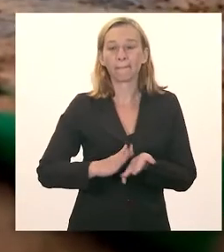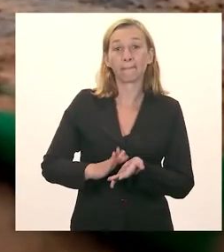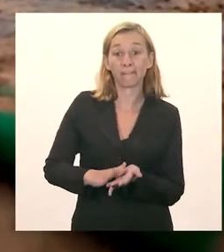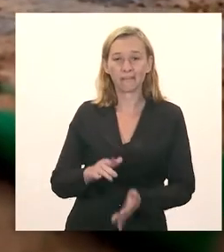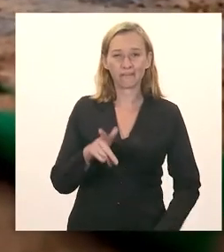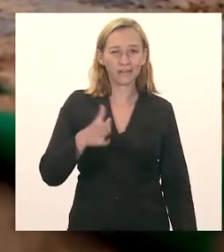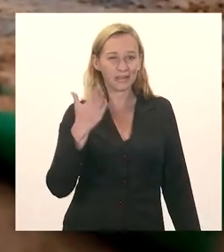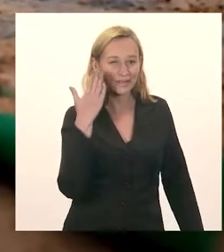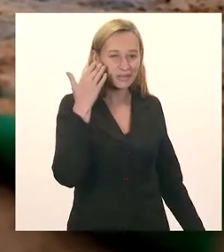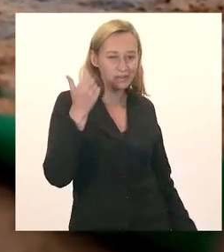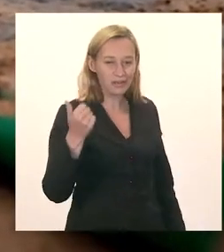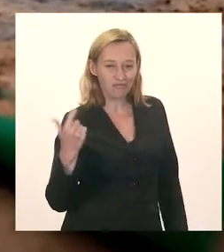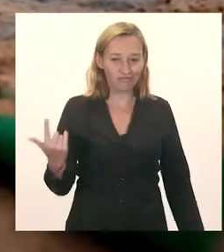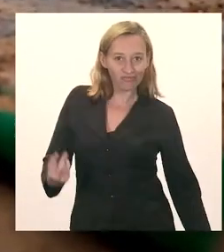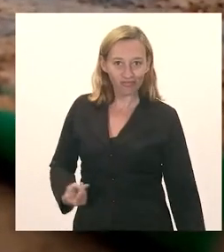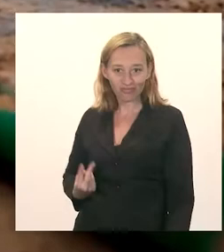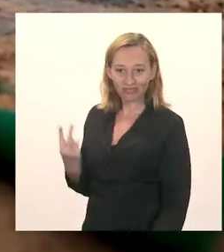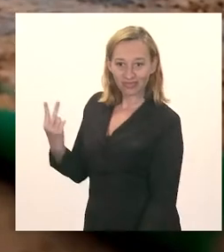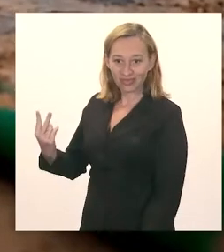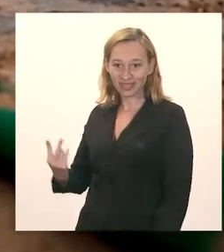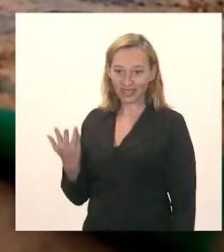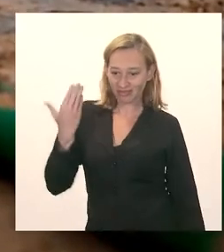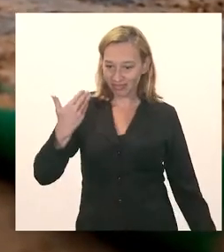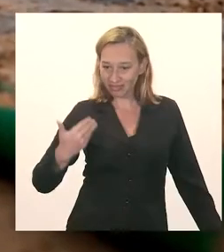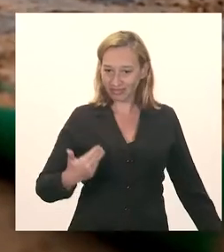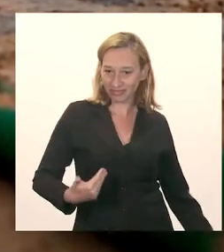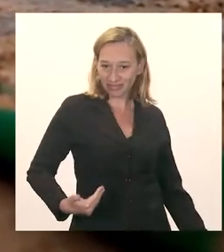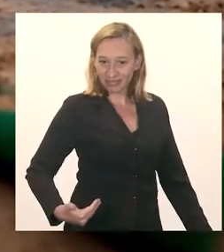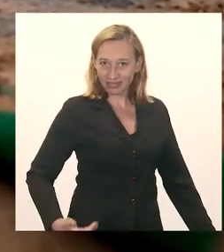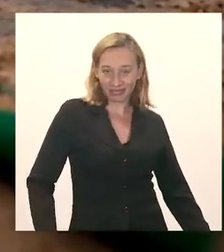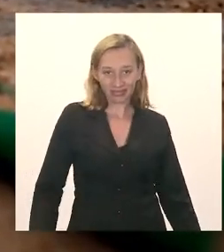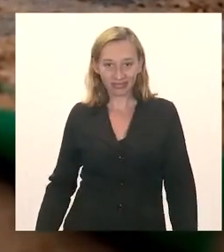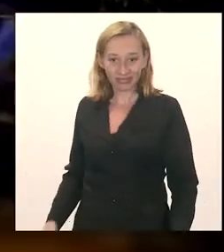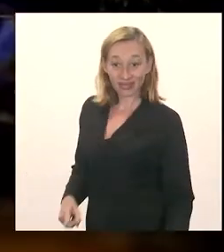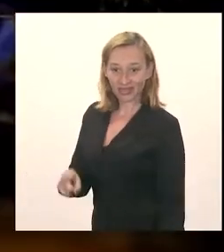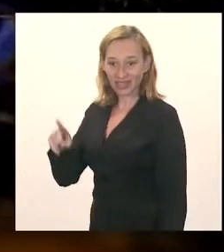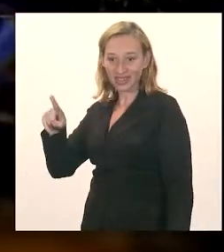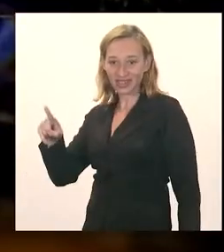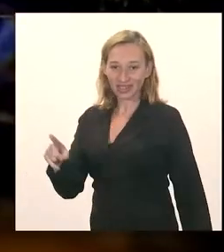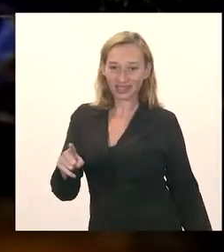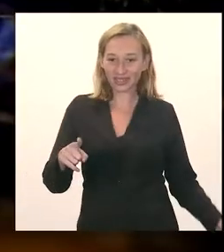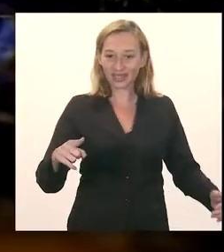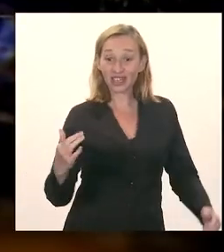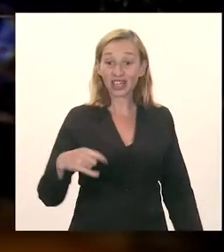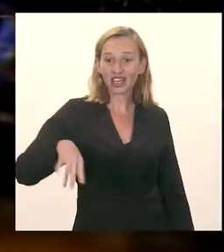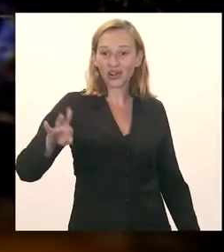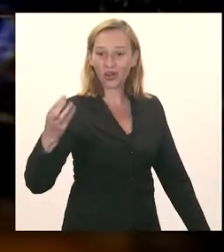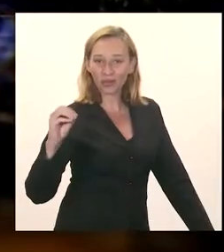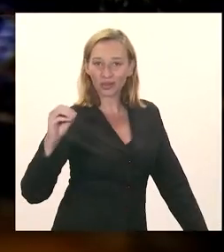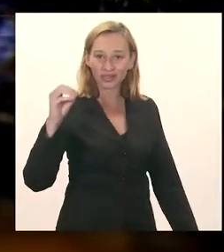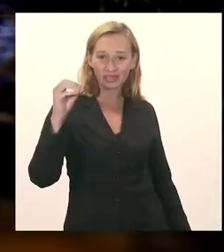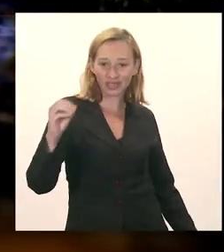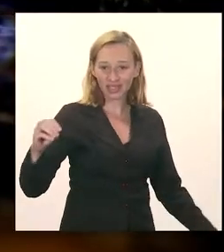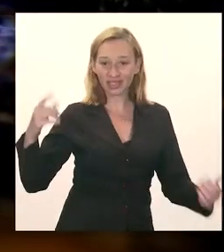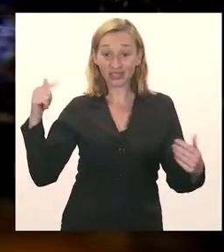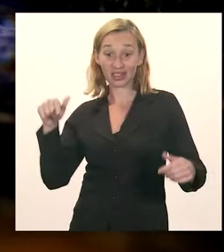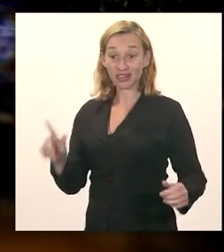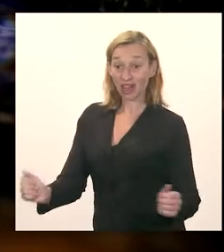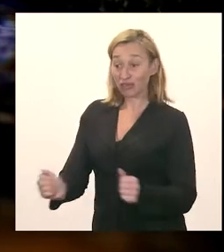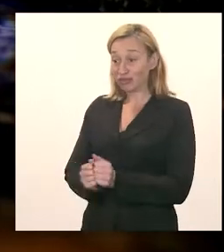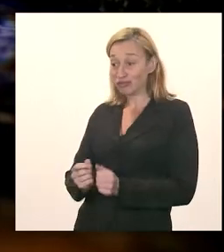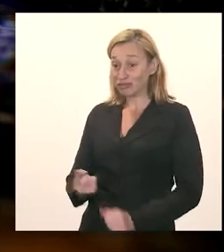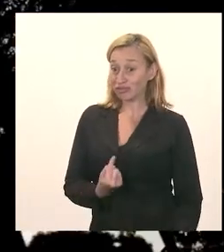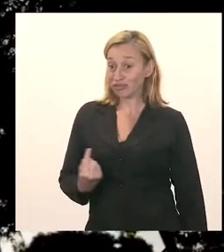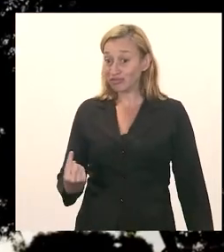Olha, se tu soubesses o valor que a muçuca tem, tu tomava um banho de quilombo e virava